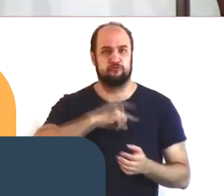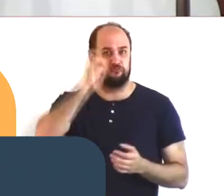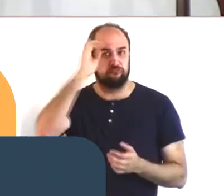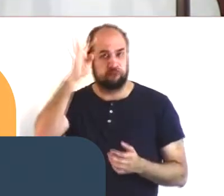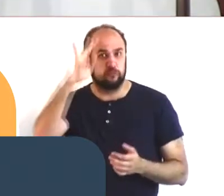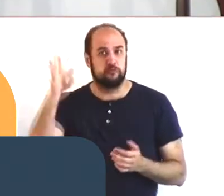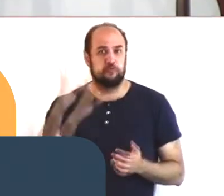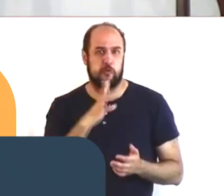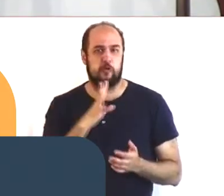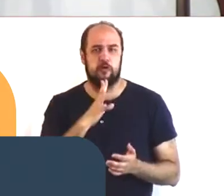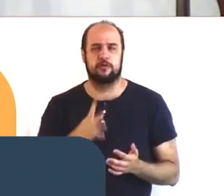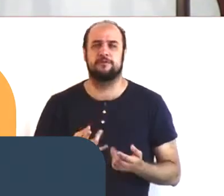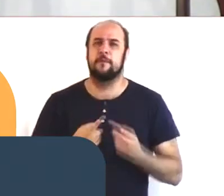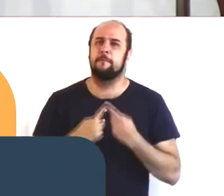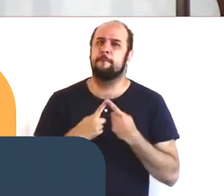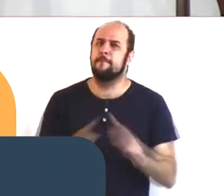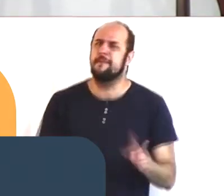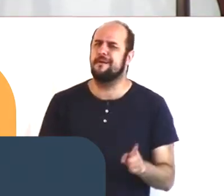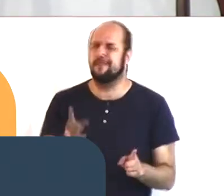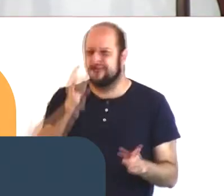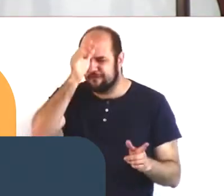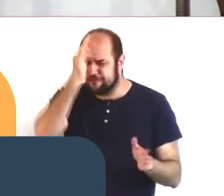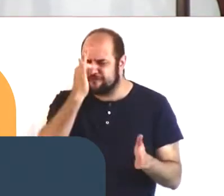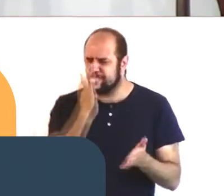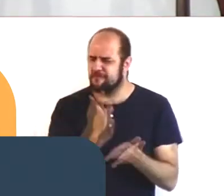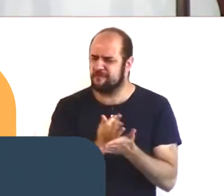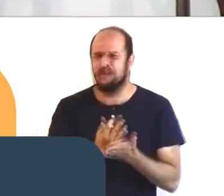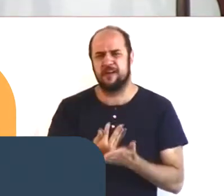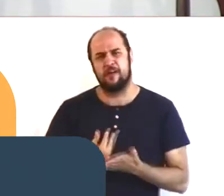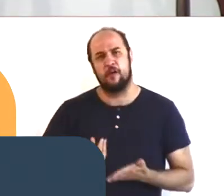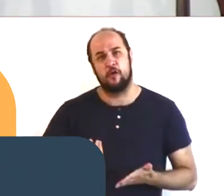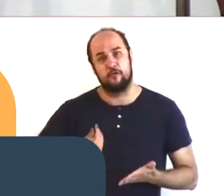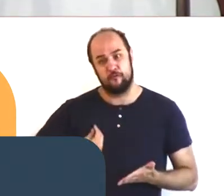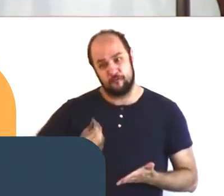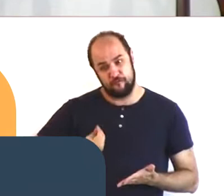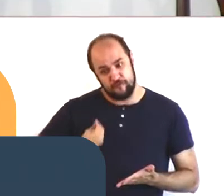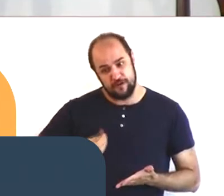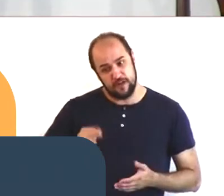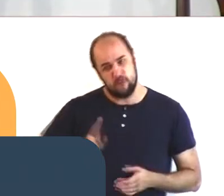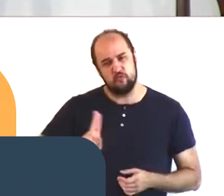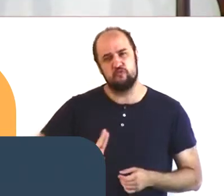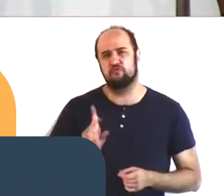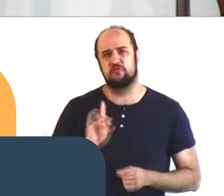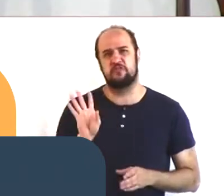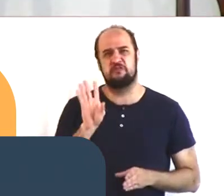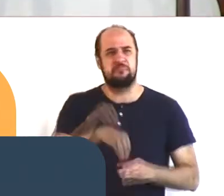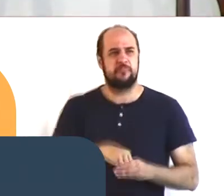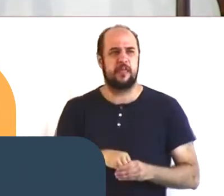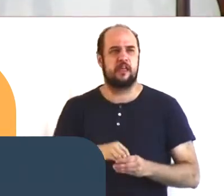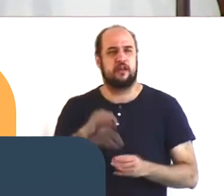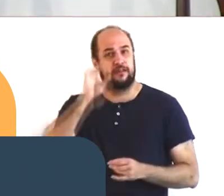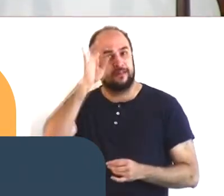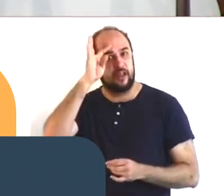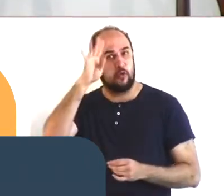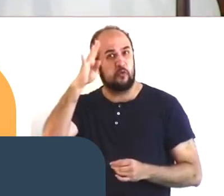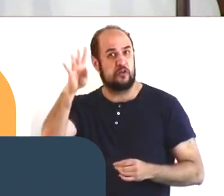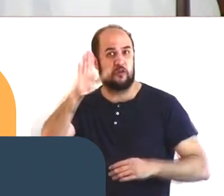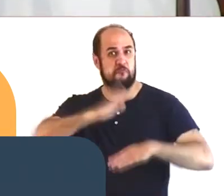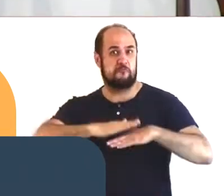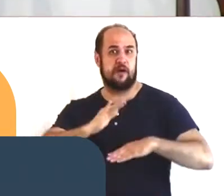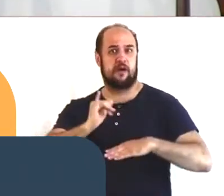teoria, mas a fé bíblica, ela não se resume a um livro de teorias que fica em